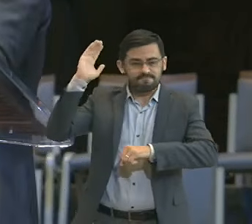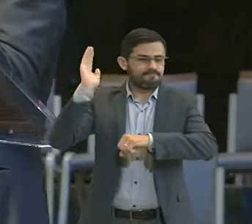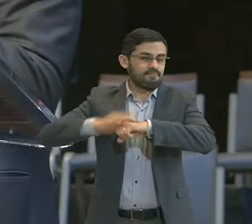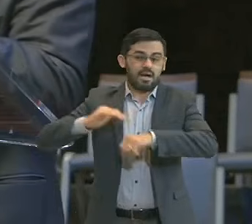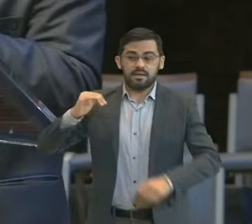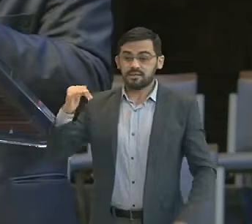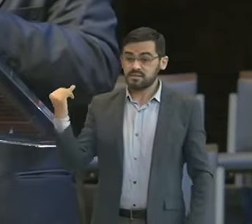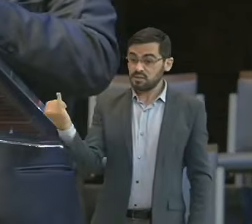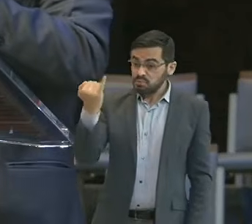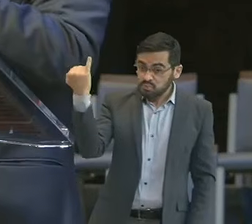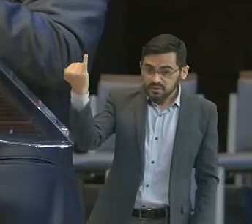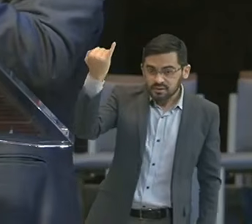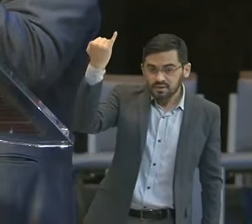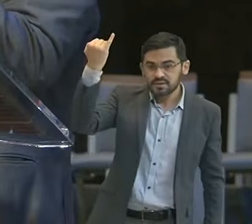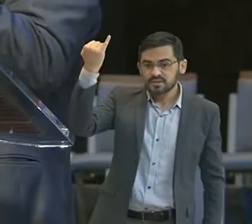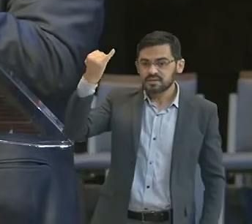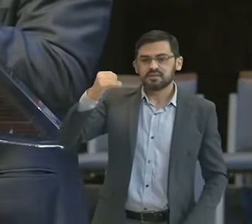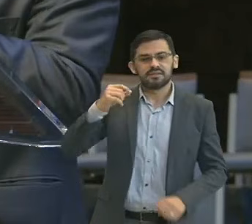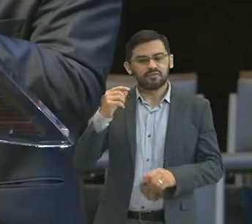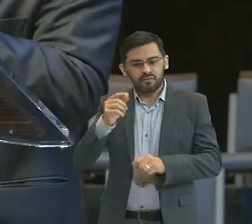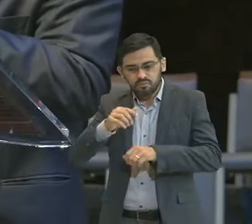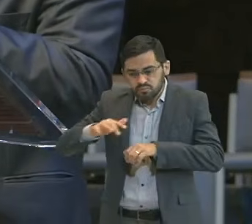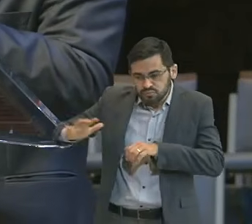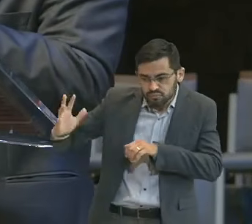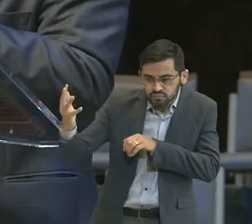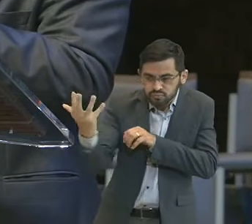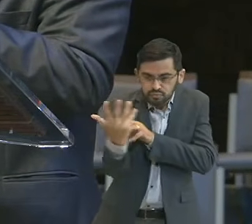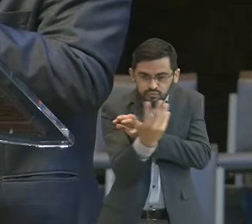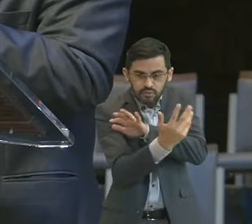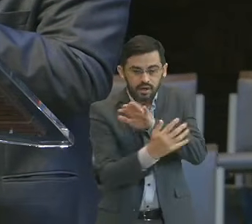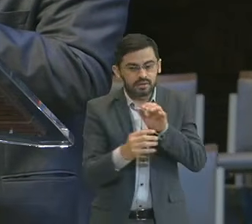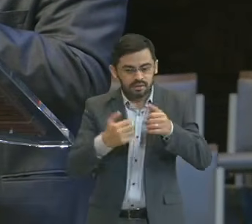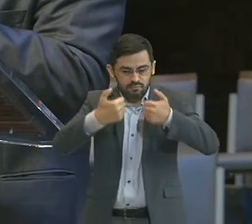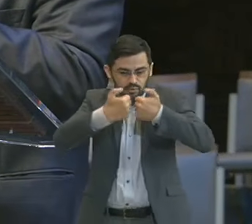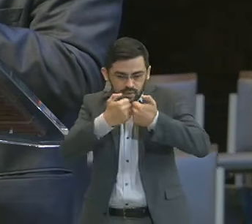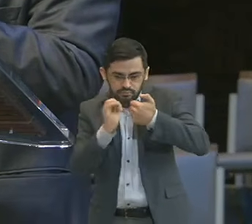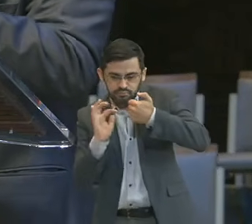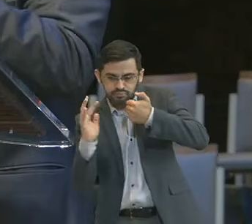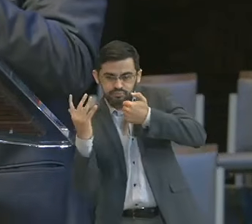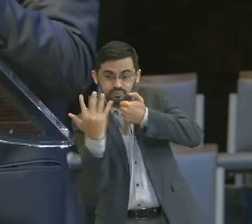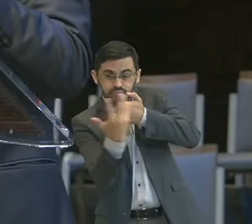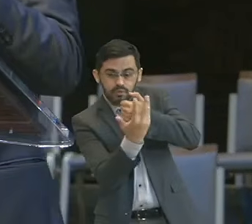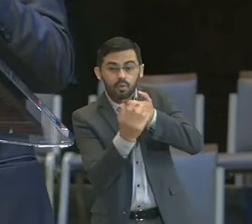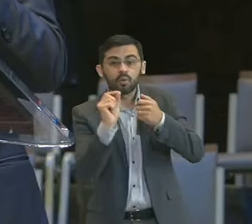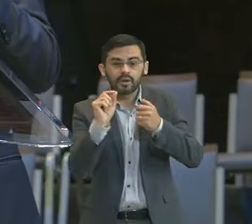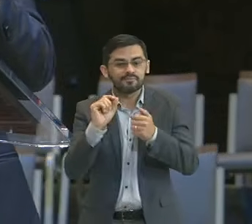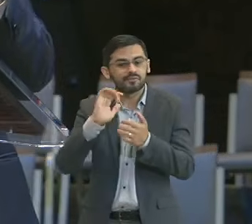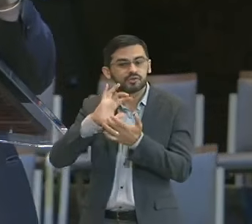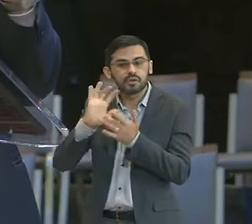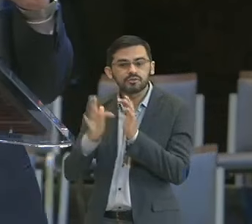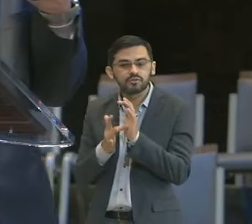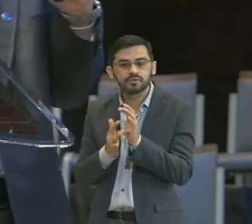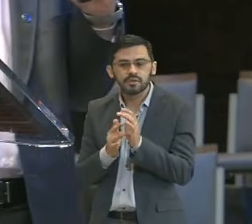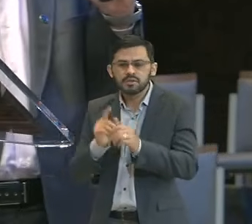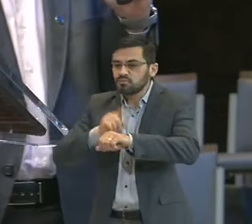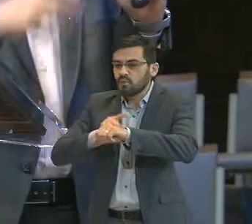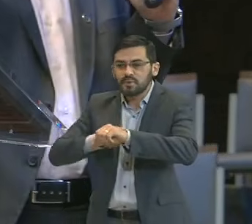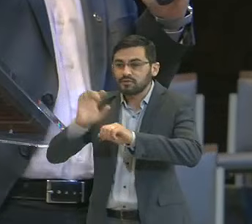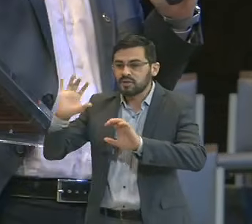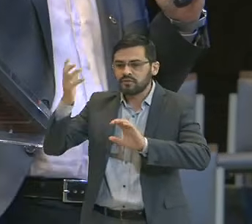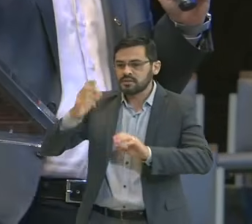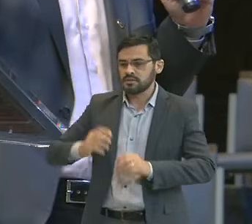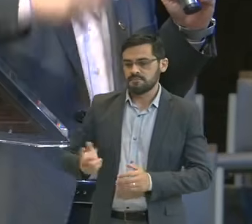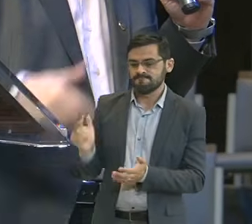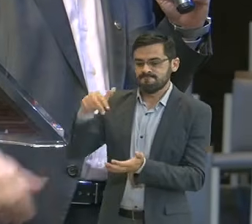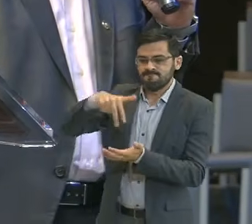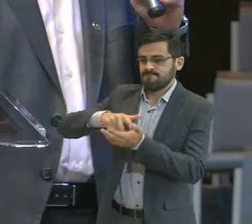essa procissão fazia essa volta 7 vezes em torno do altar, Jesus, no meio da festa, dá um